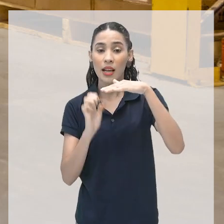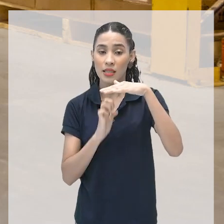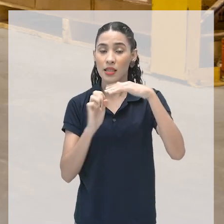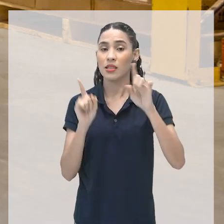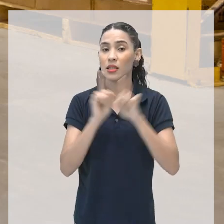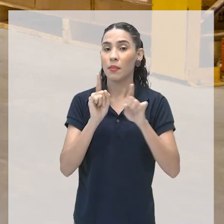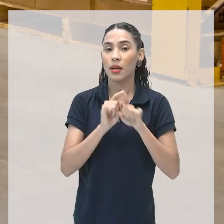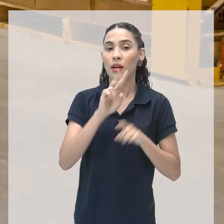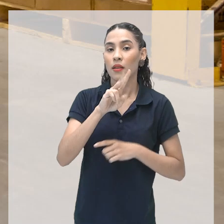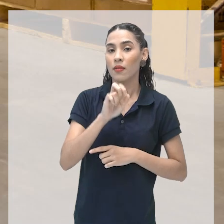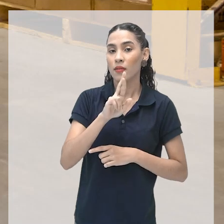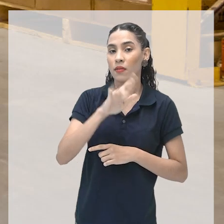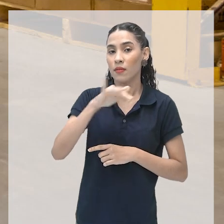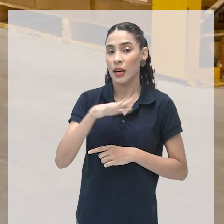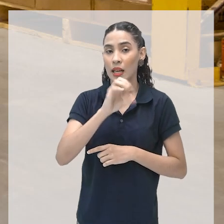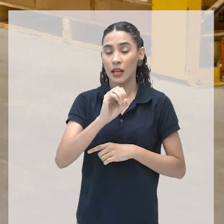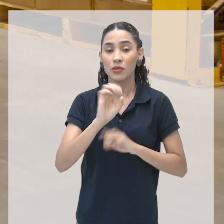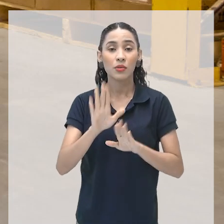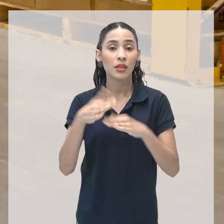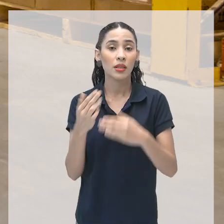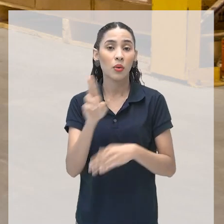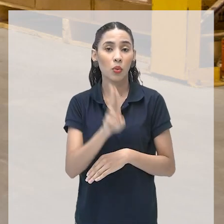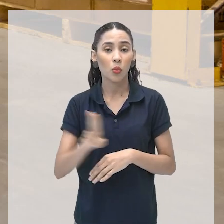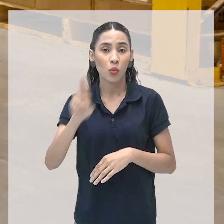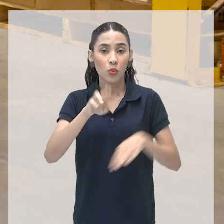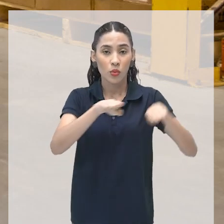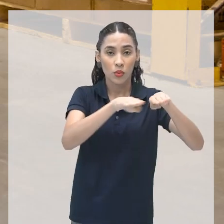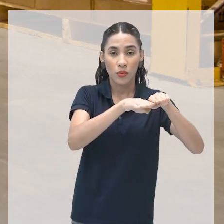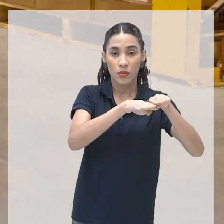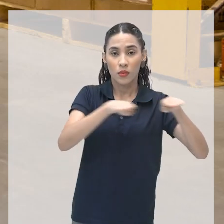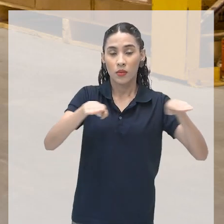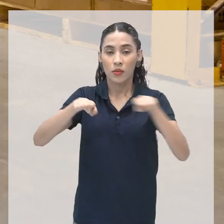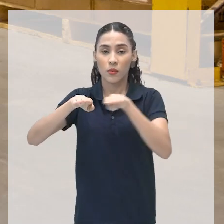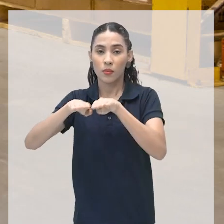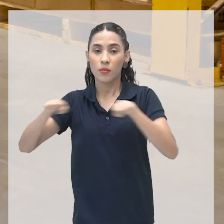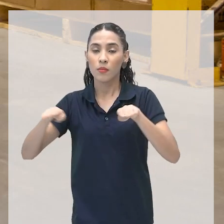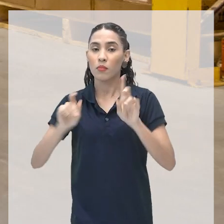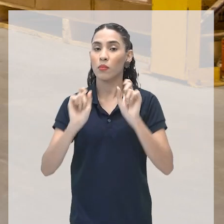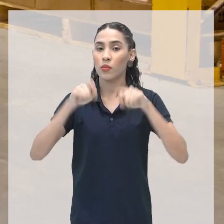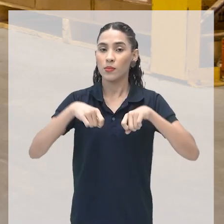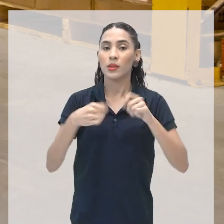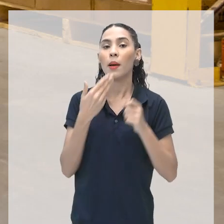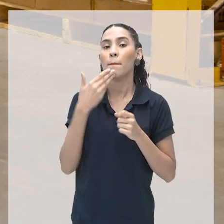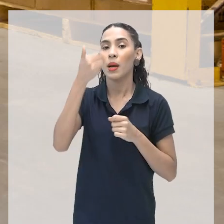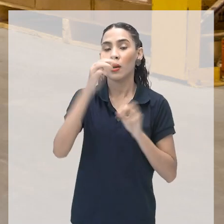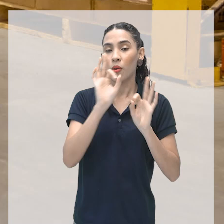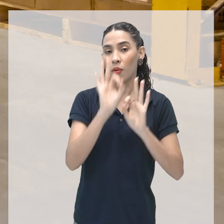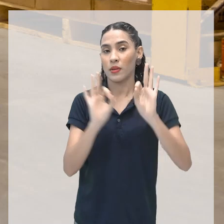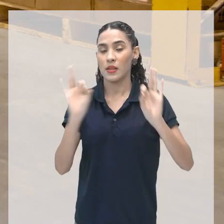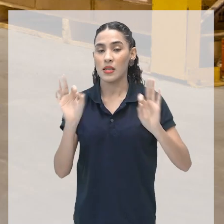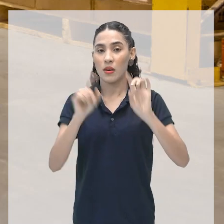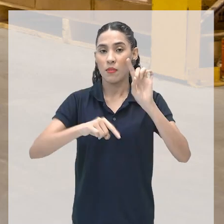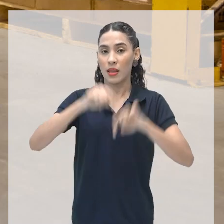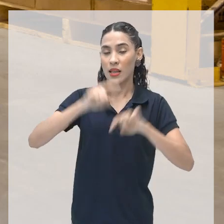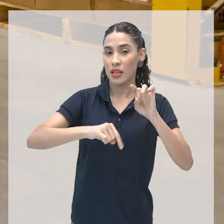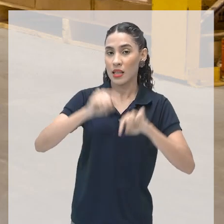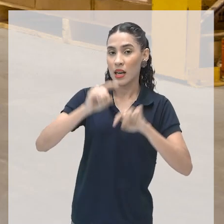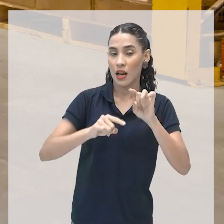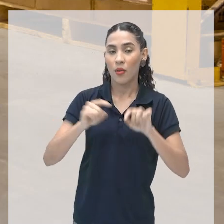o varejo. E aí o uso desses pallets possibilita uma melhor organização dos produtos, né?